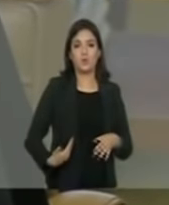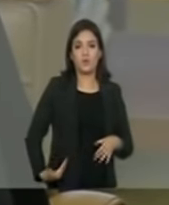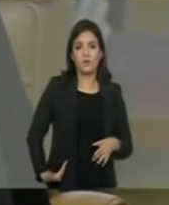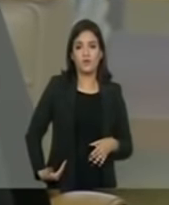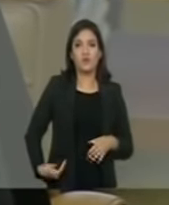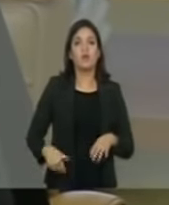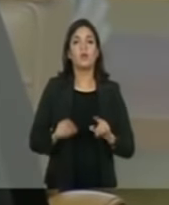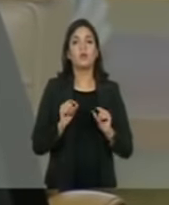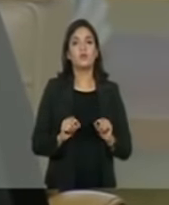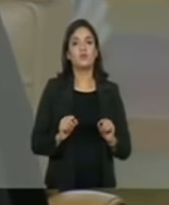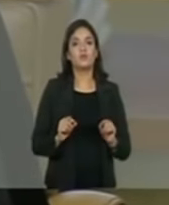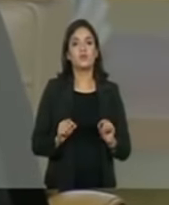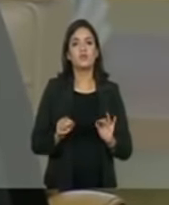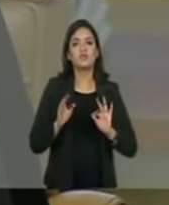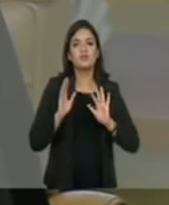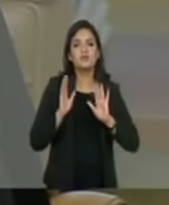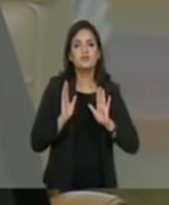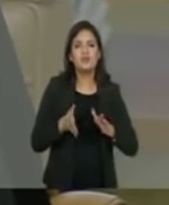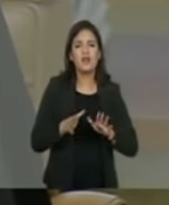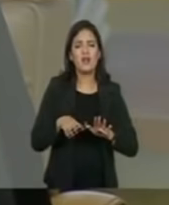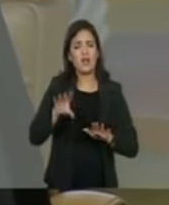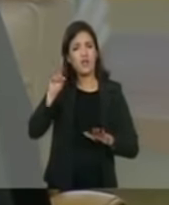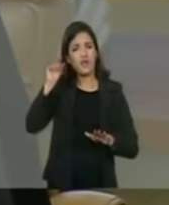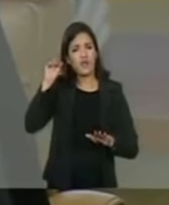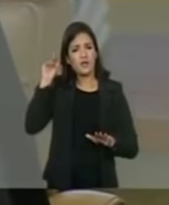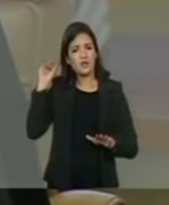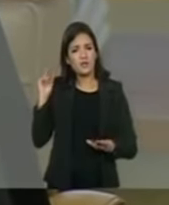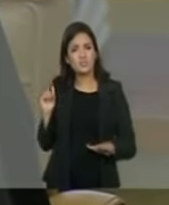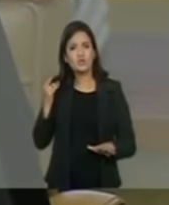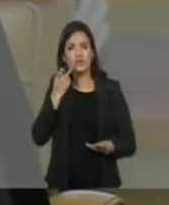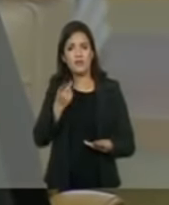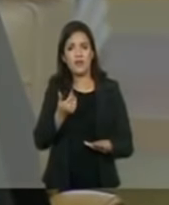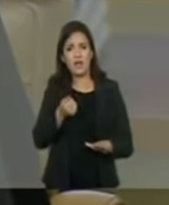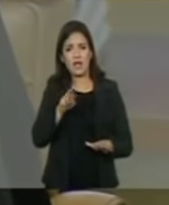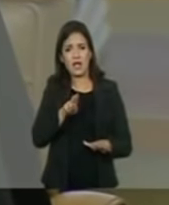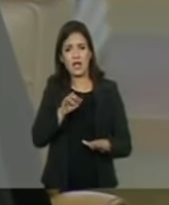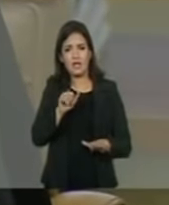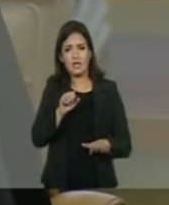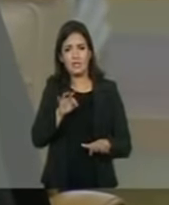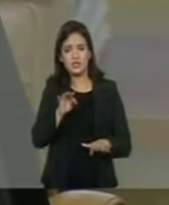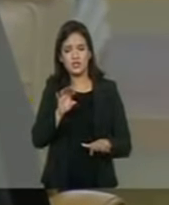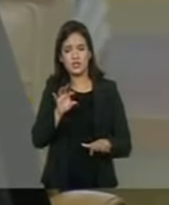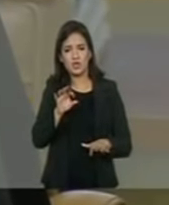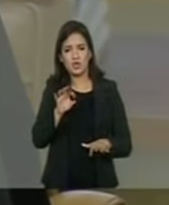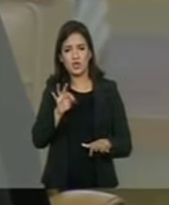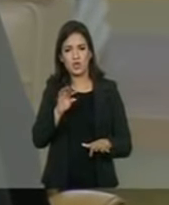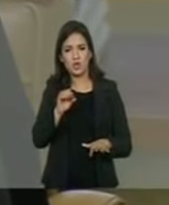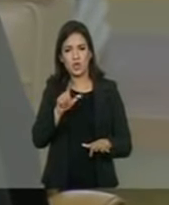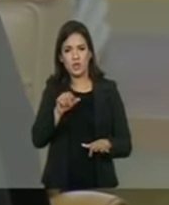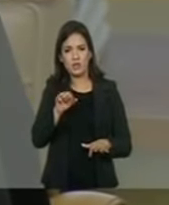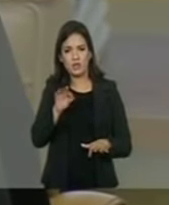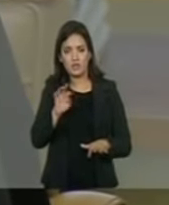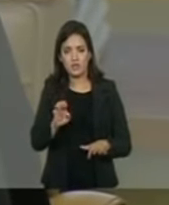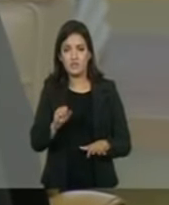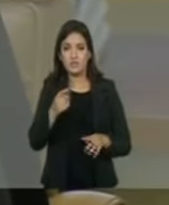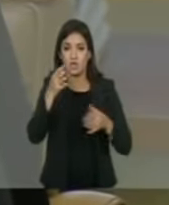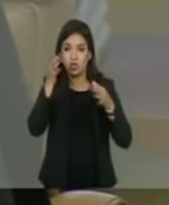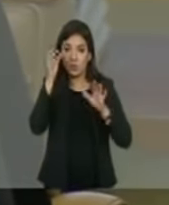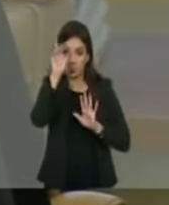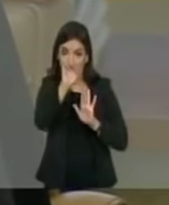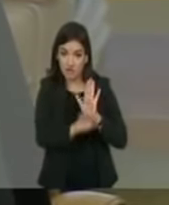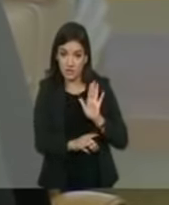clássica definição aristotélica de que o direito há de ser compreendido em sua dimensão racional